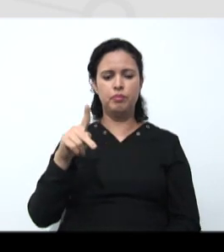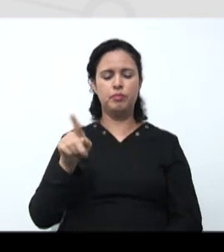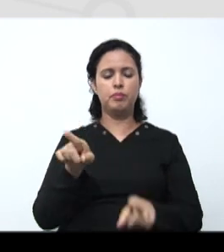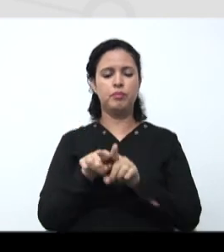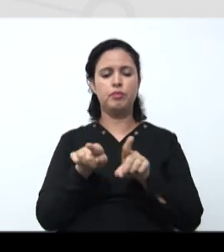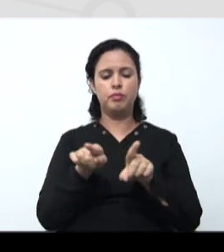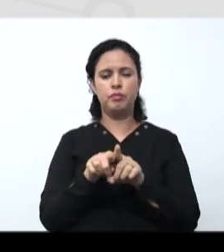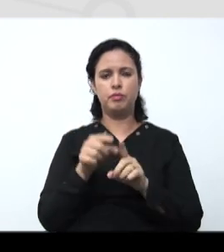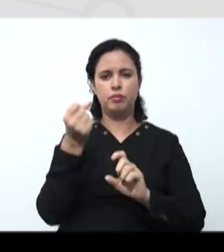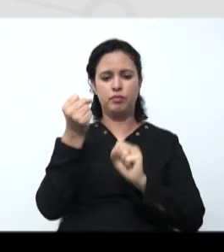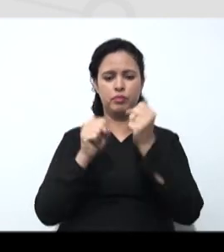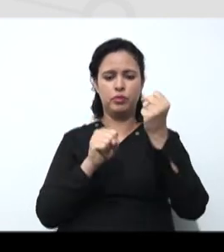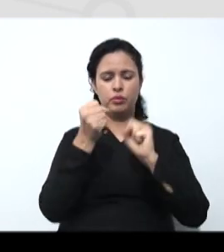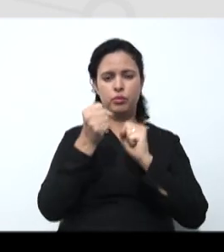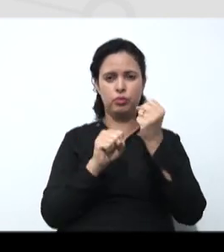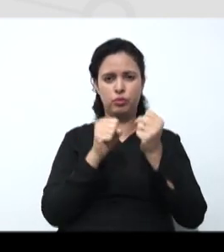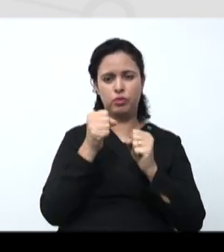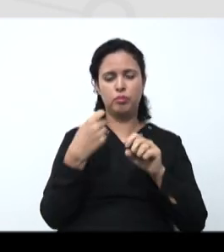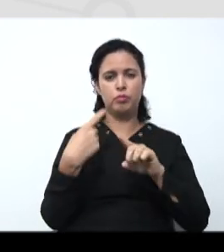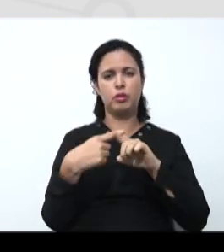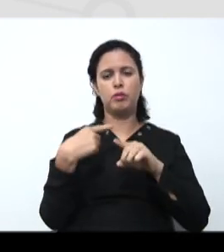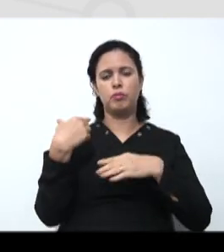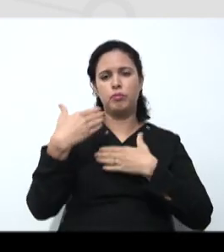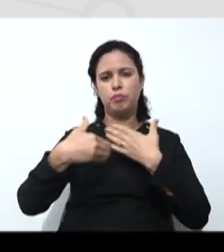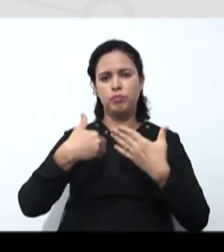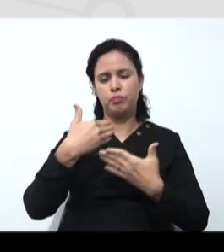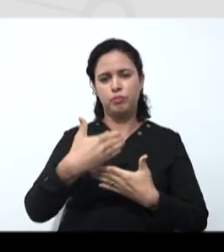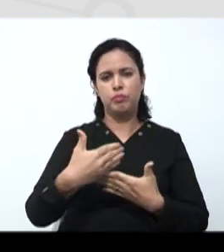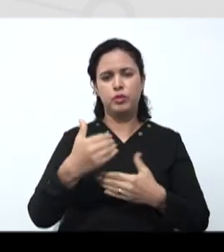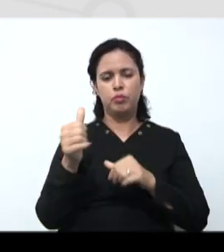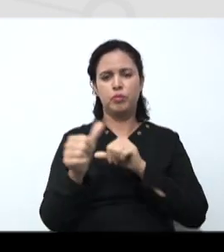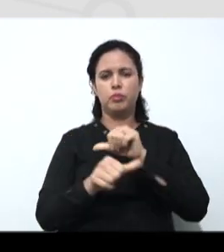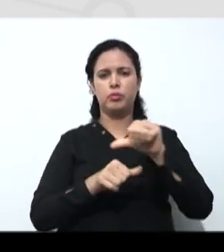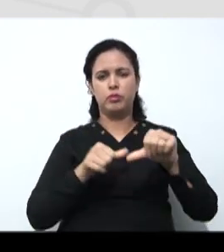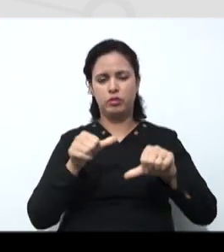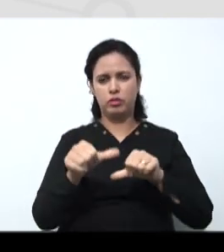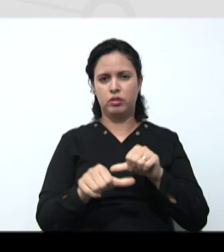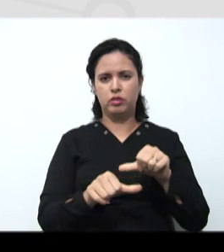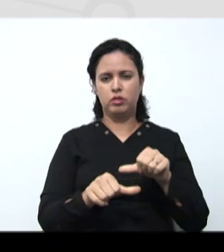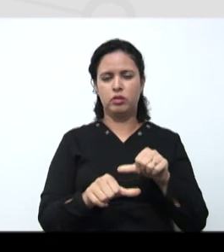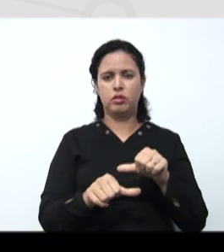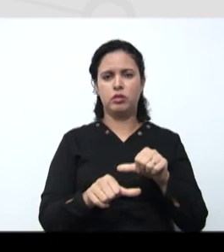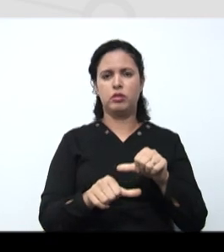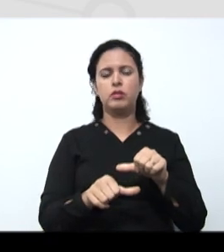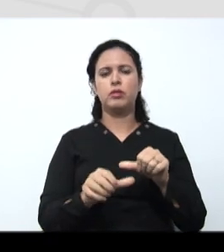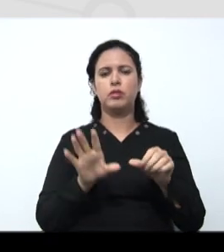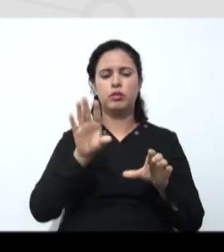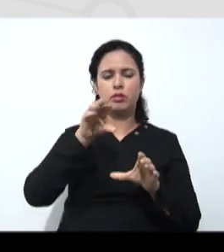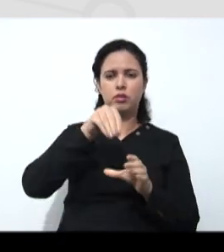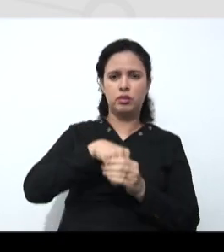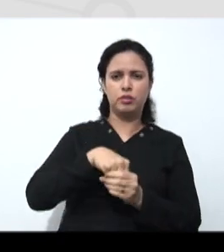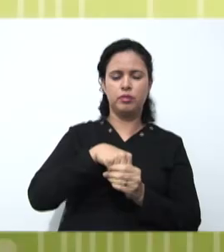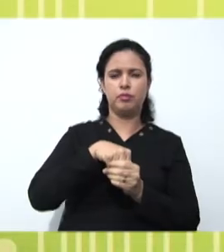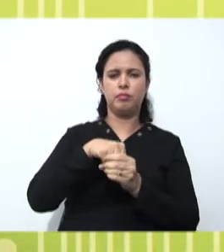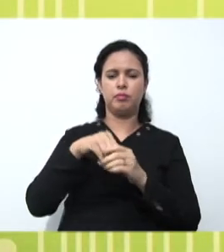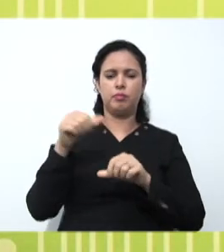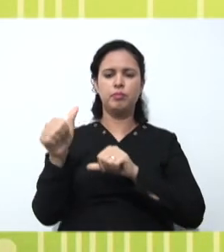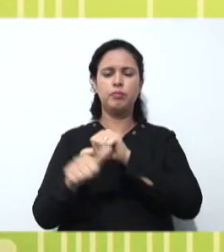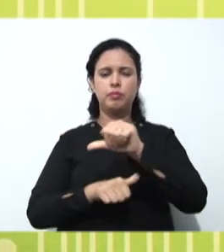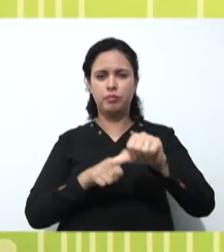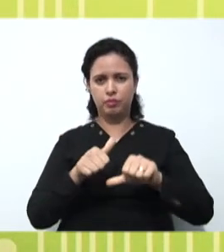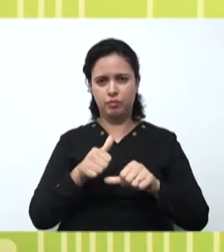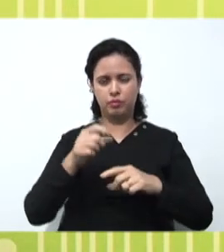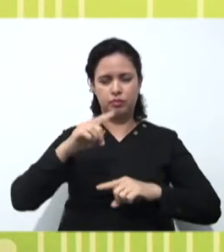porque eles fazem esse processo, né, de transformação, ou eles estão dentro de uma cadeia de transformação desses